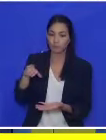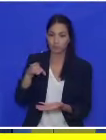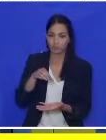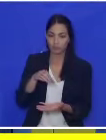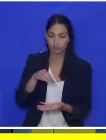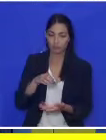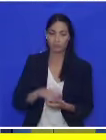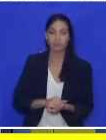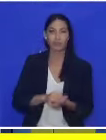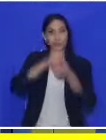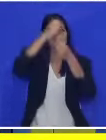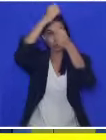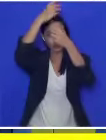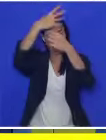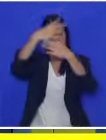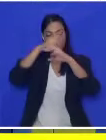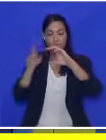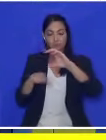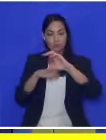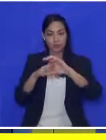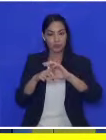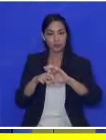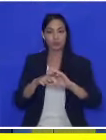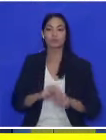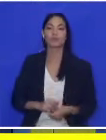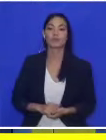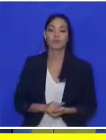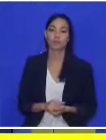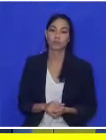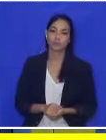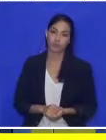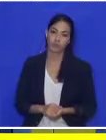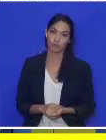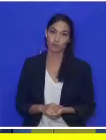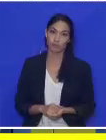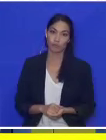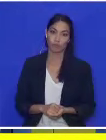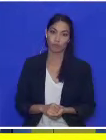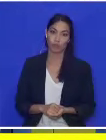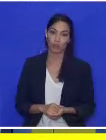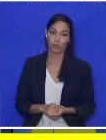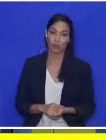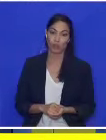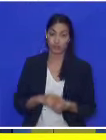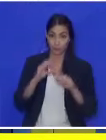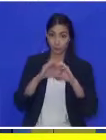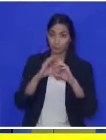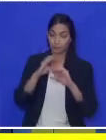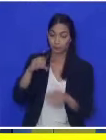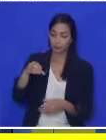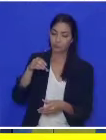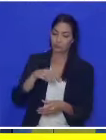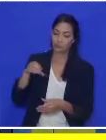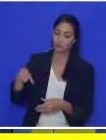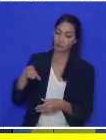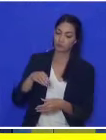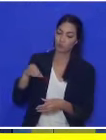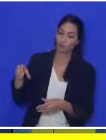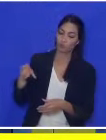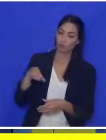Vão recolher as bolas sorteadas na Time Mania. As bolas serão colocadas no suporte em cima do globo número 5, ou